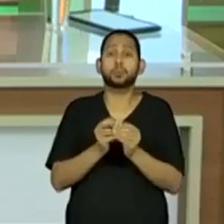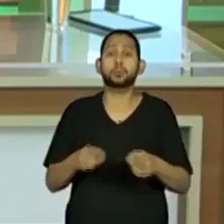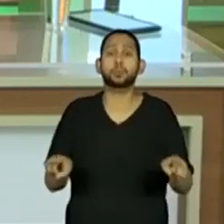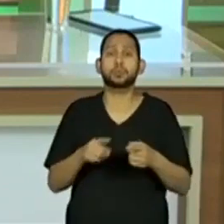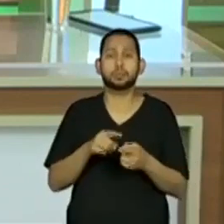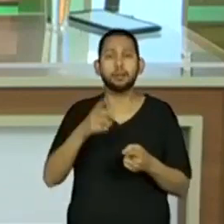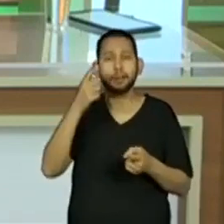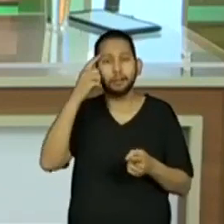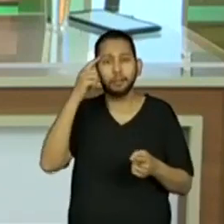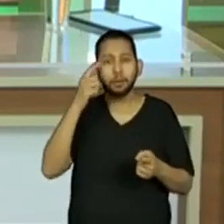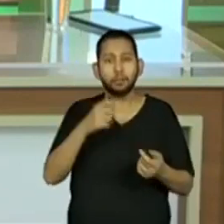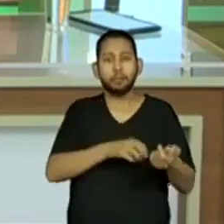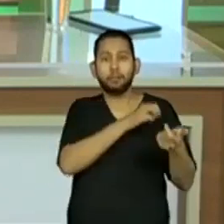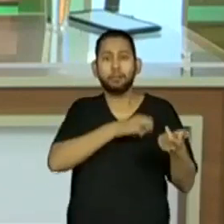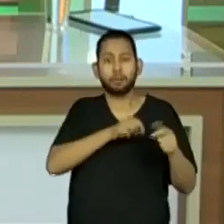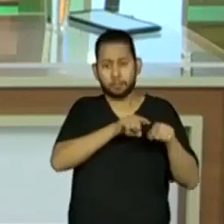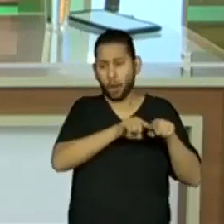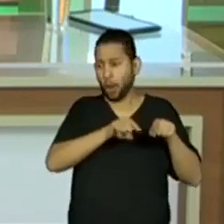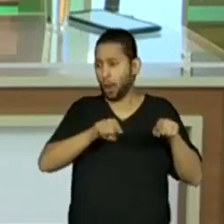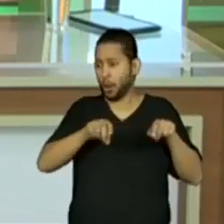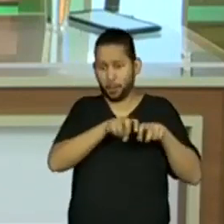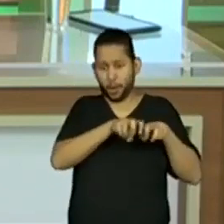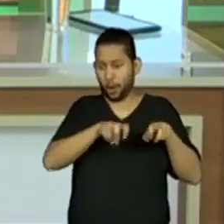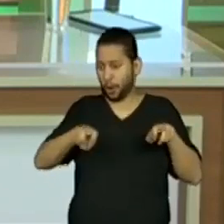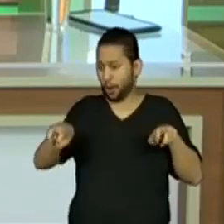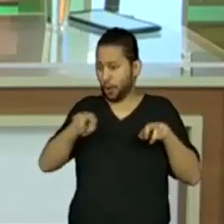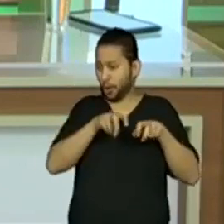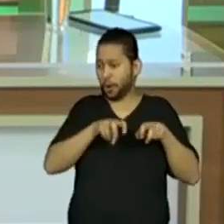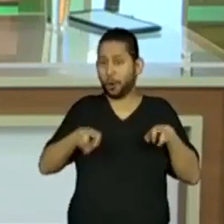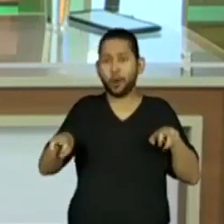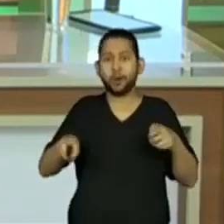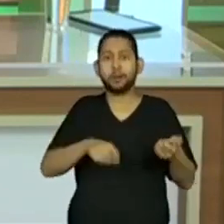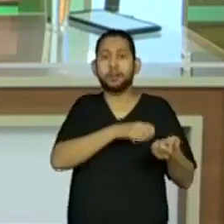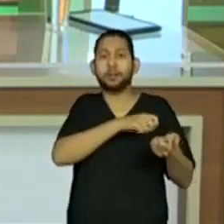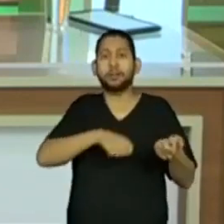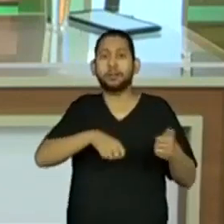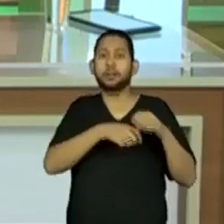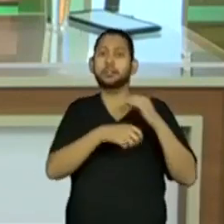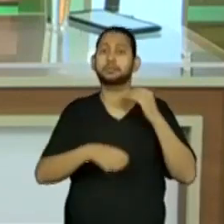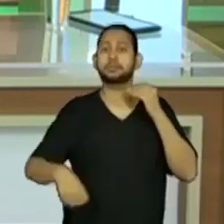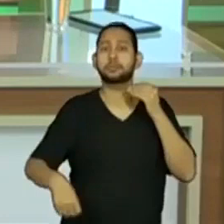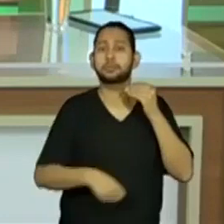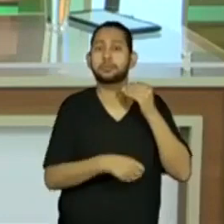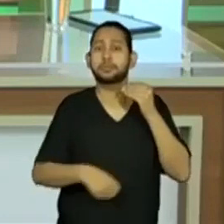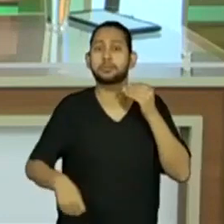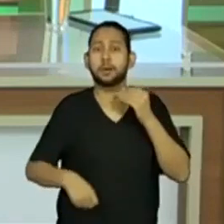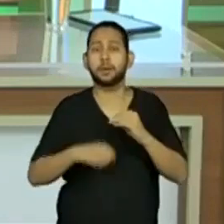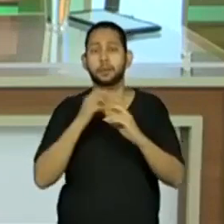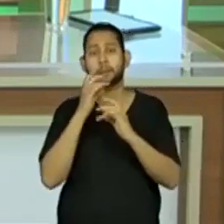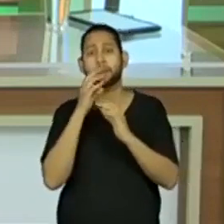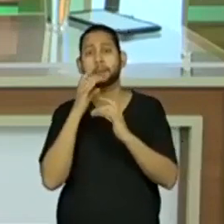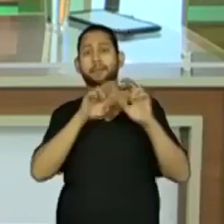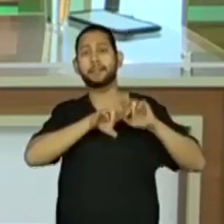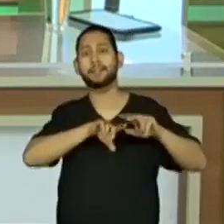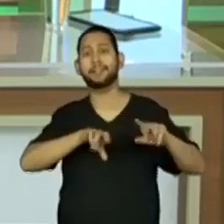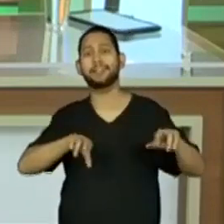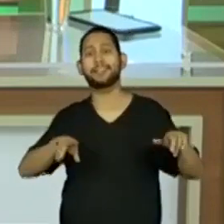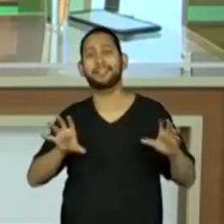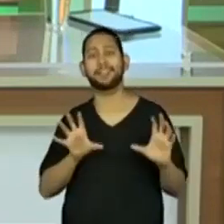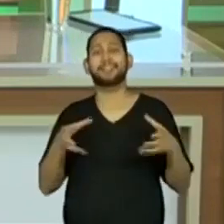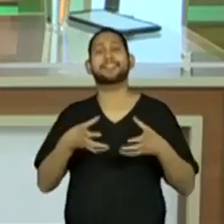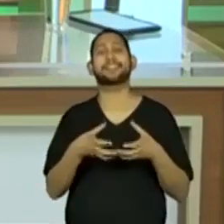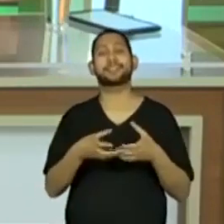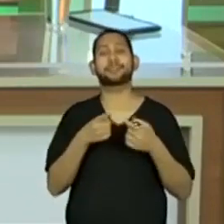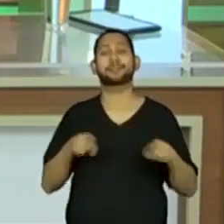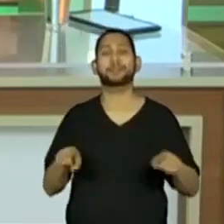concertos maravilhosos. Então, a partir dos instrumentos musicais, nós podemos